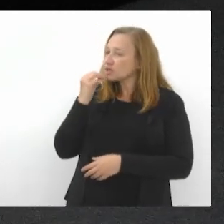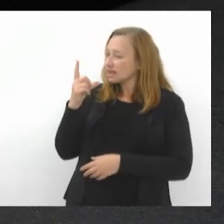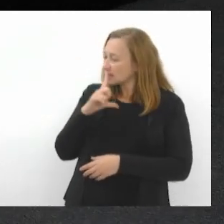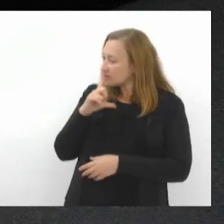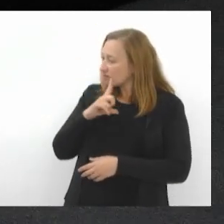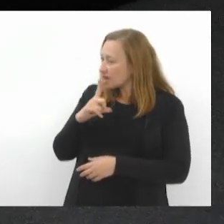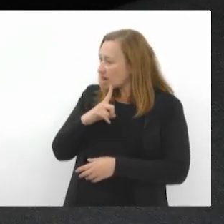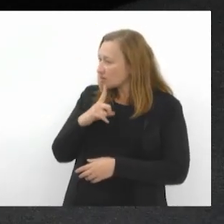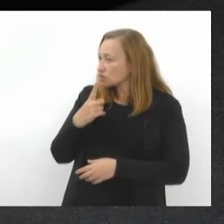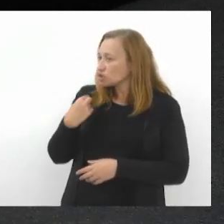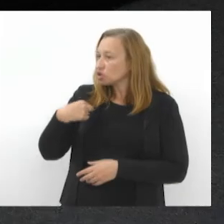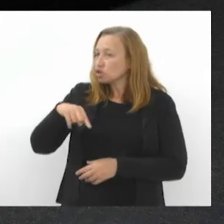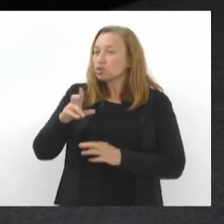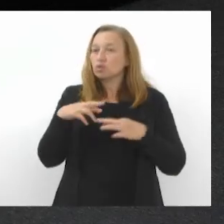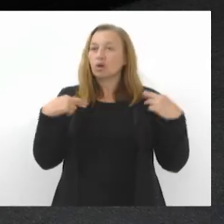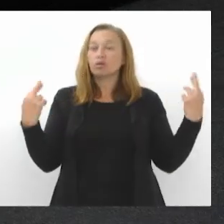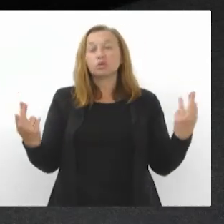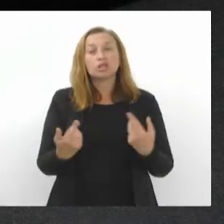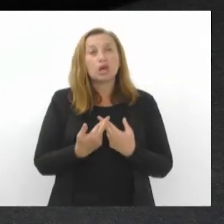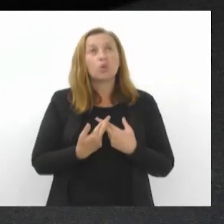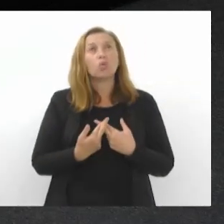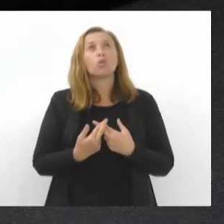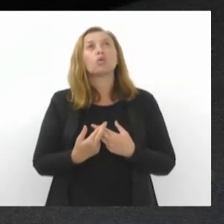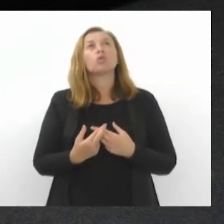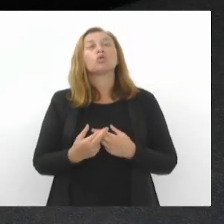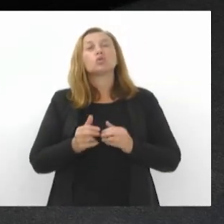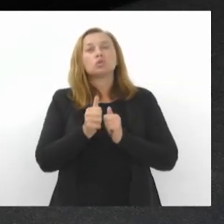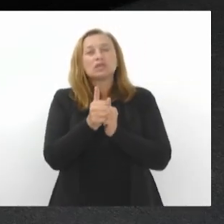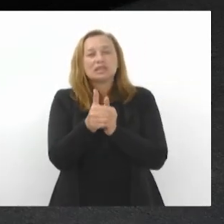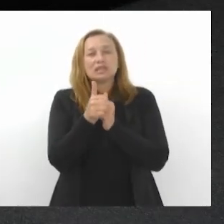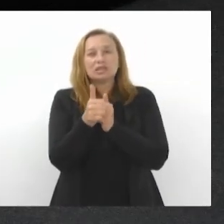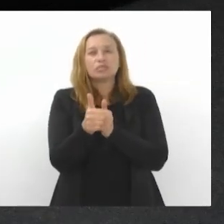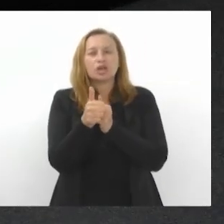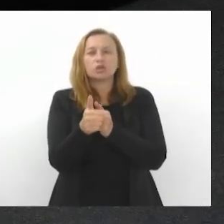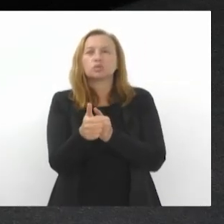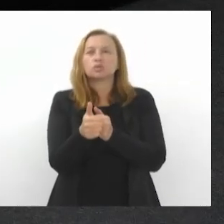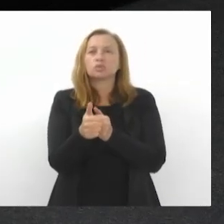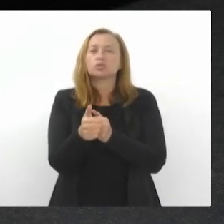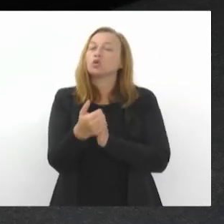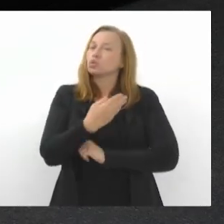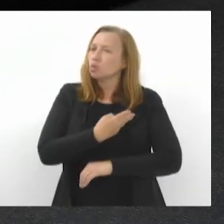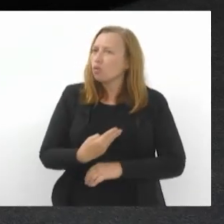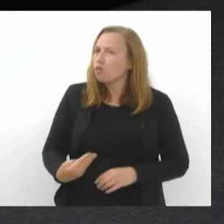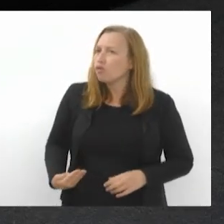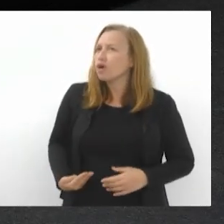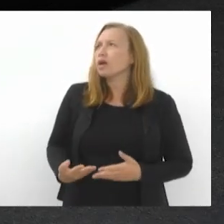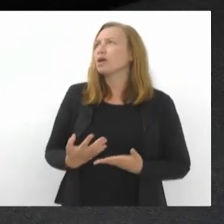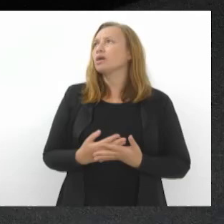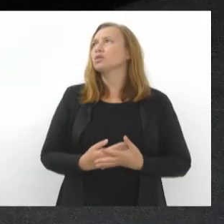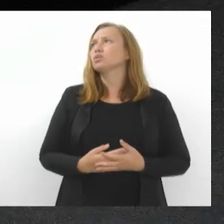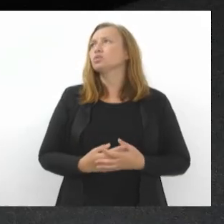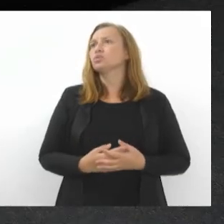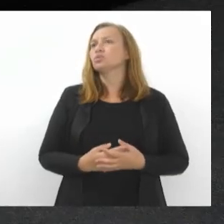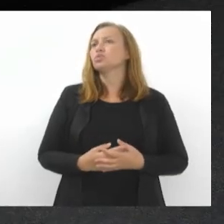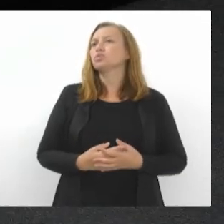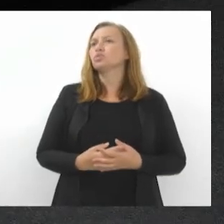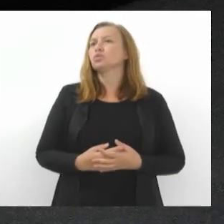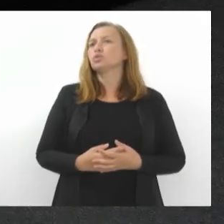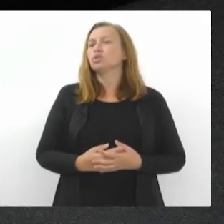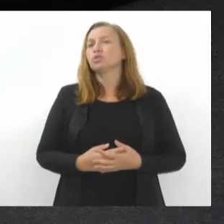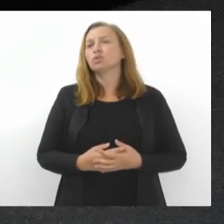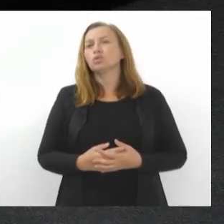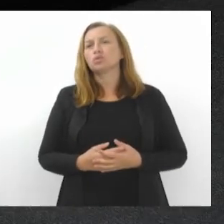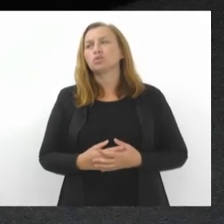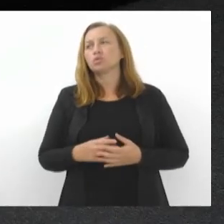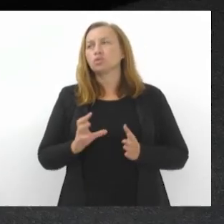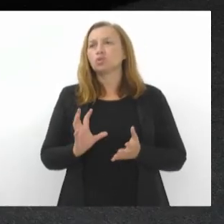de estar numa reunião com um segmento do governo, né? Eu ousaria dizer o